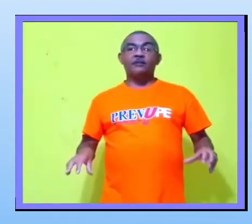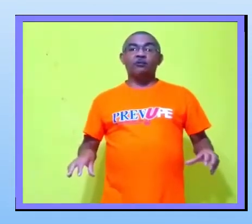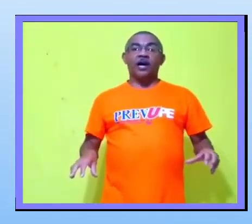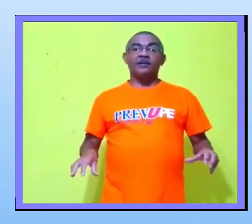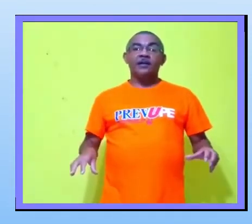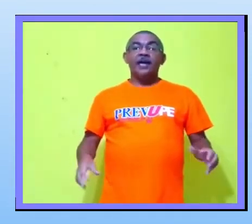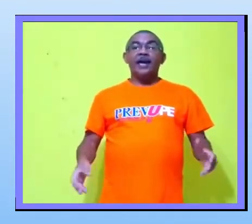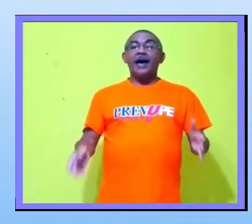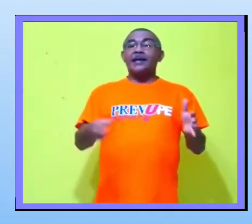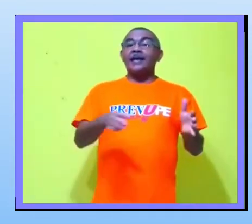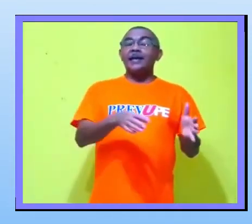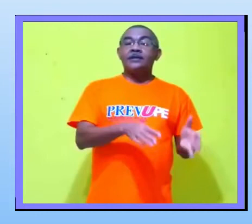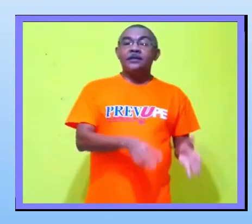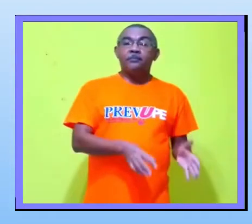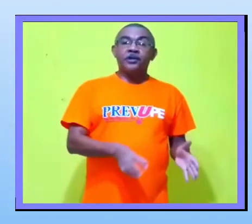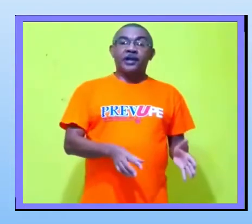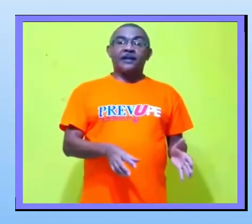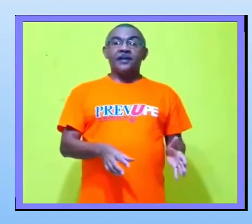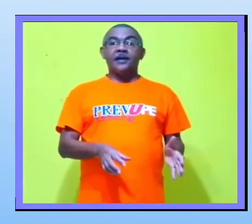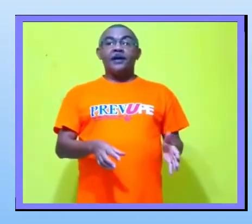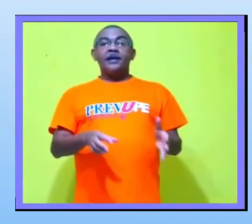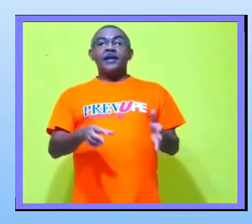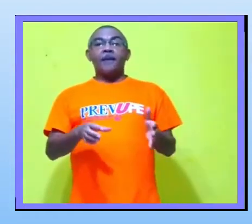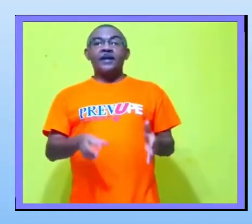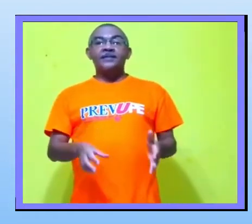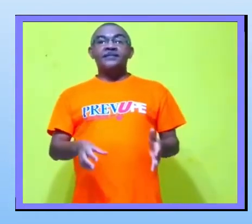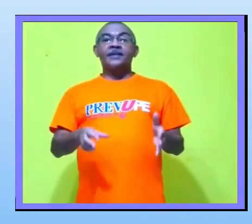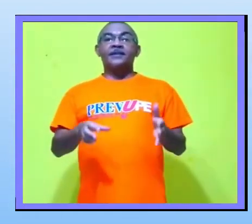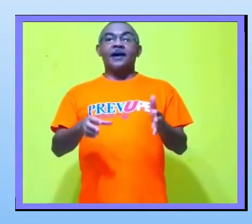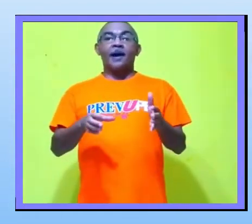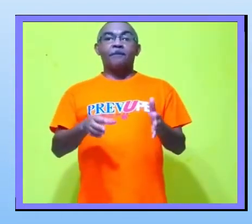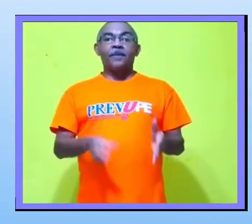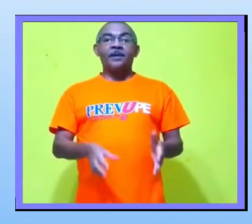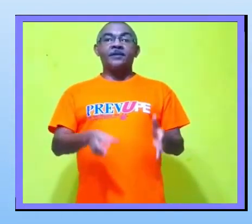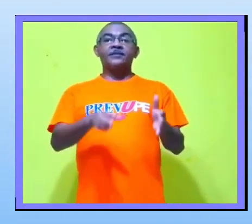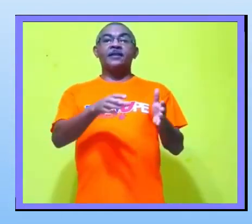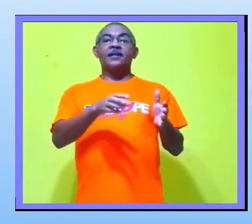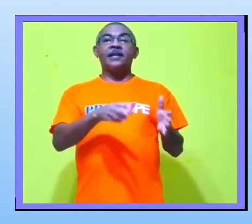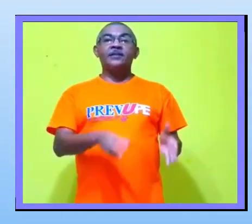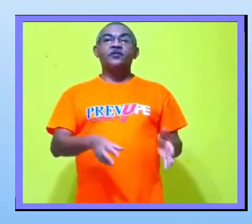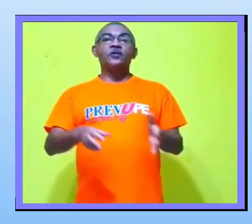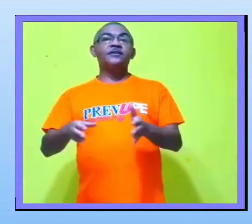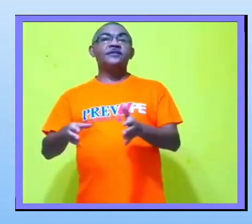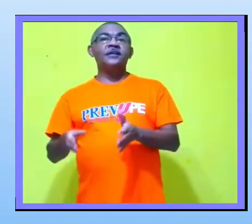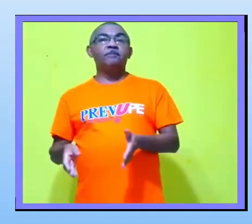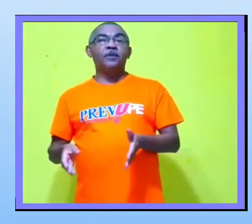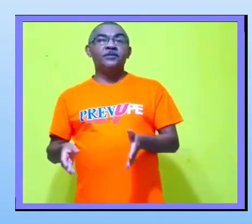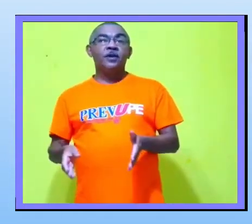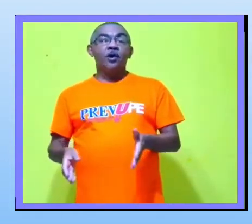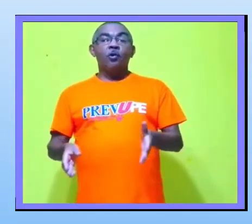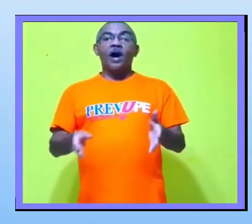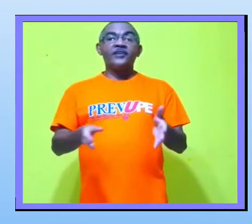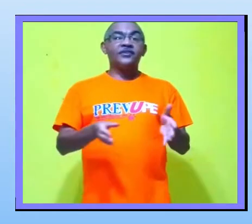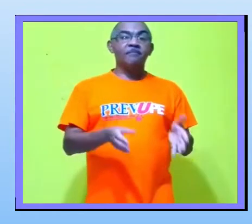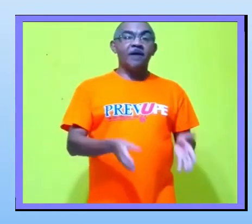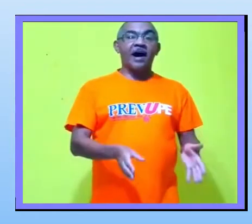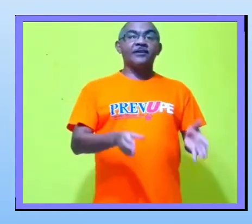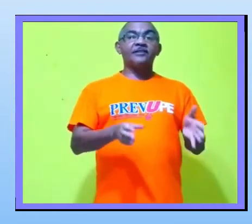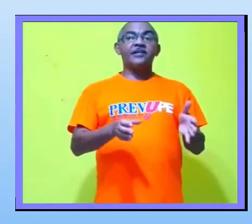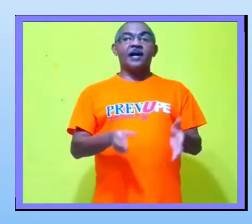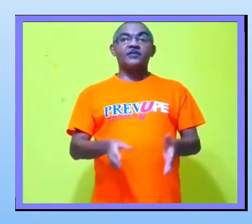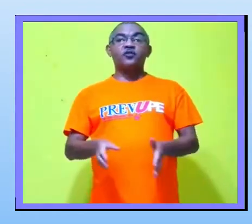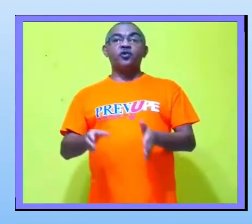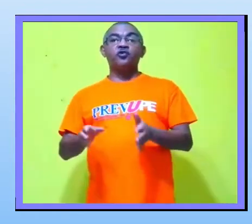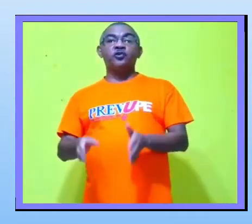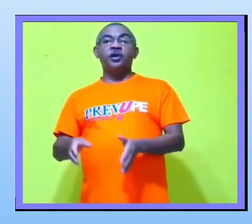carbônica saturada? É aquele tipo de cadeia que apresenta apenas ligações simples, ou as